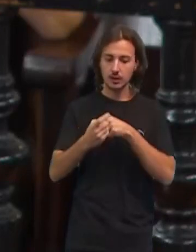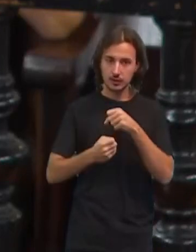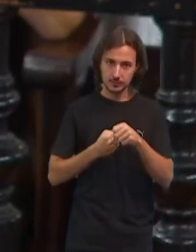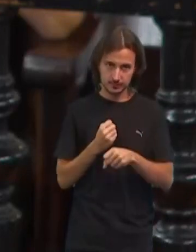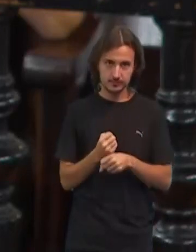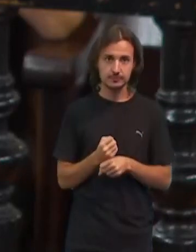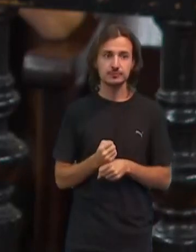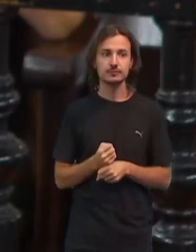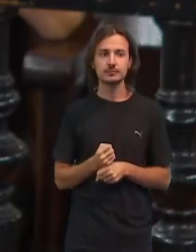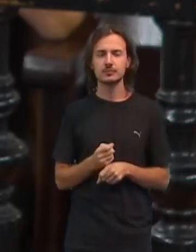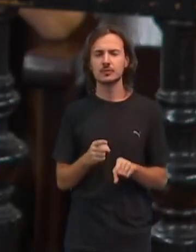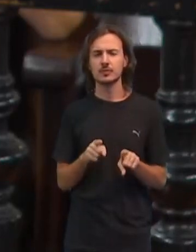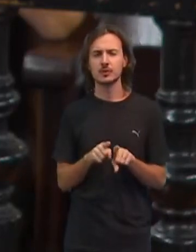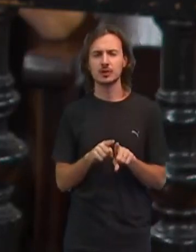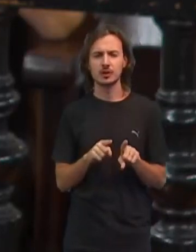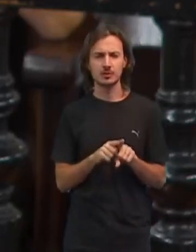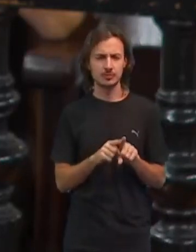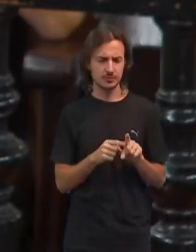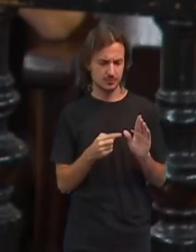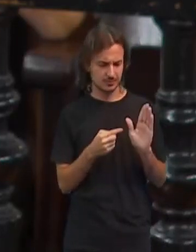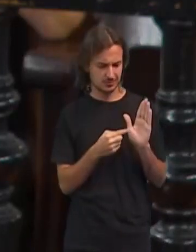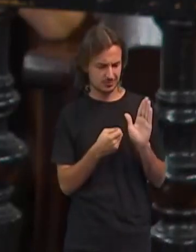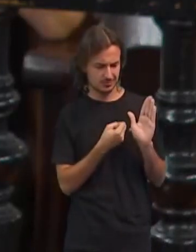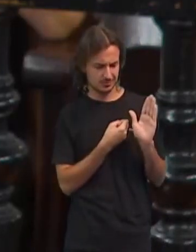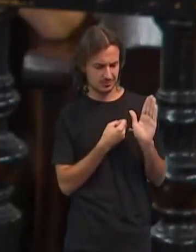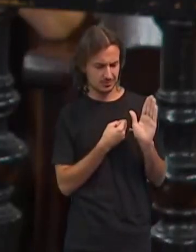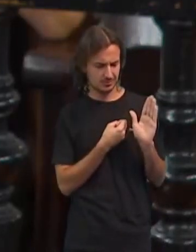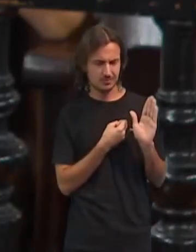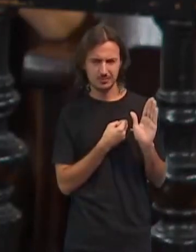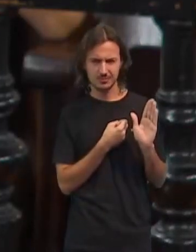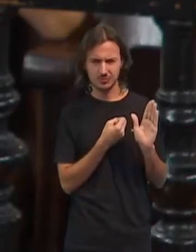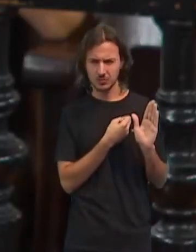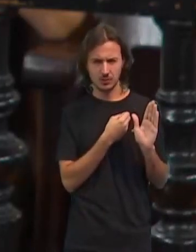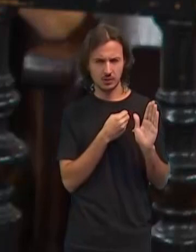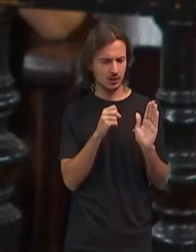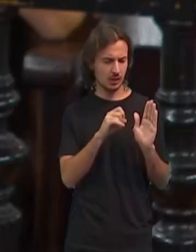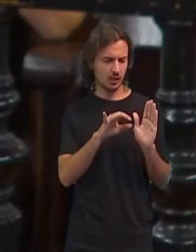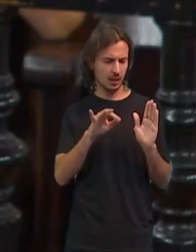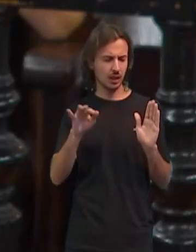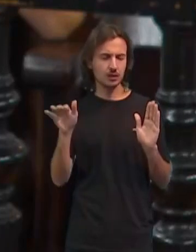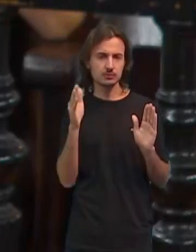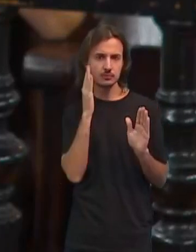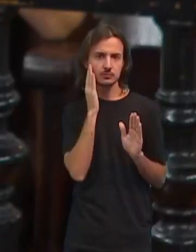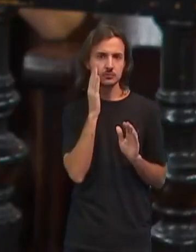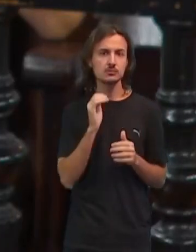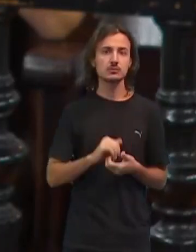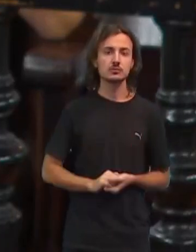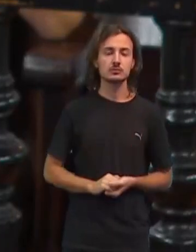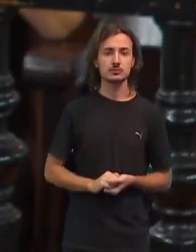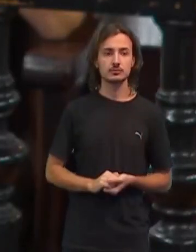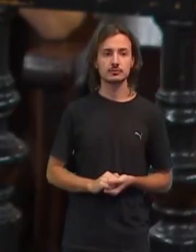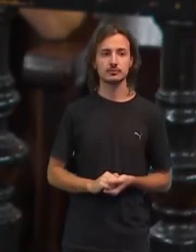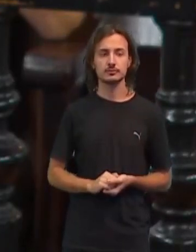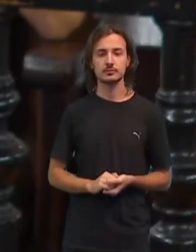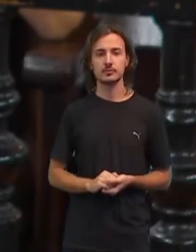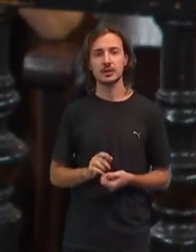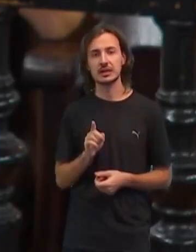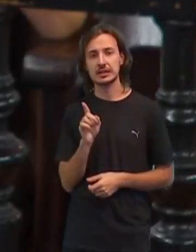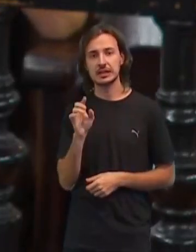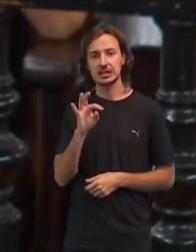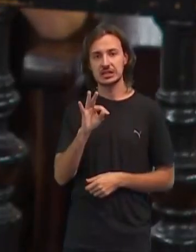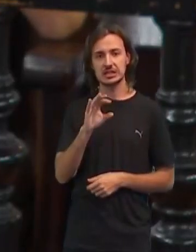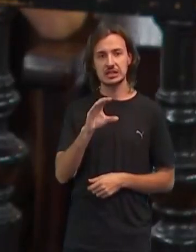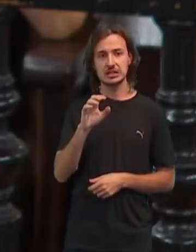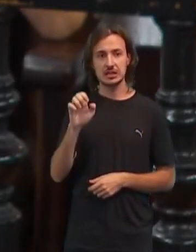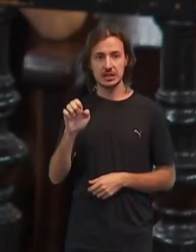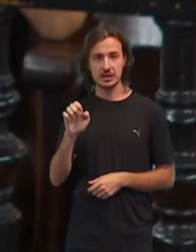número 7, um monte de zero, essas coisas de 2024 já, em que o Tribunal, né, de Contas do